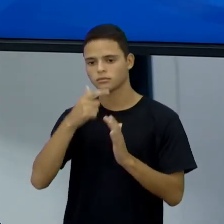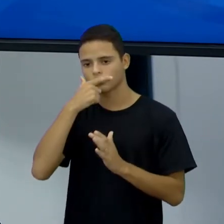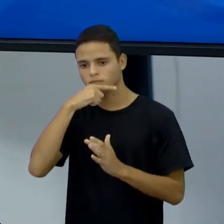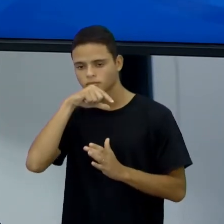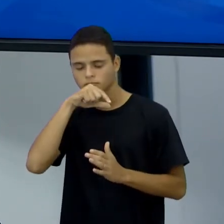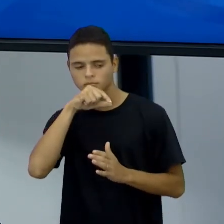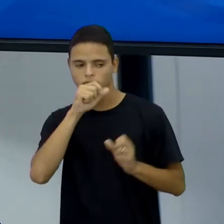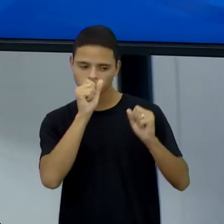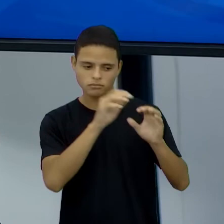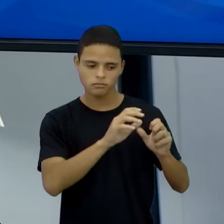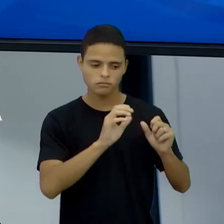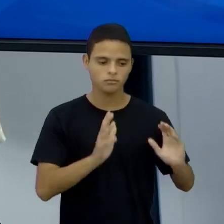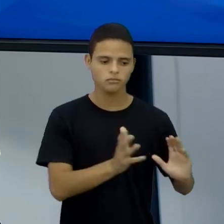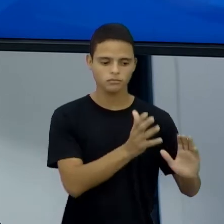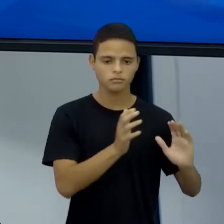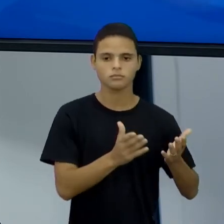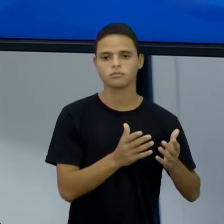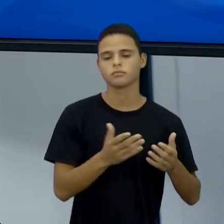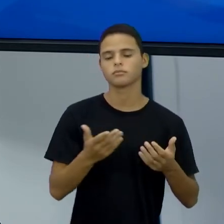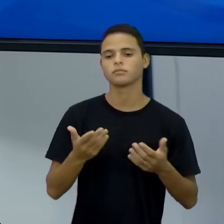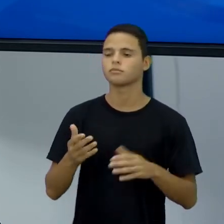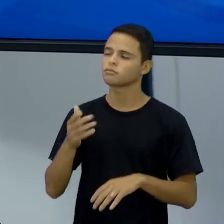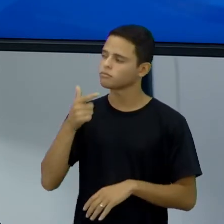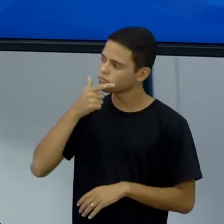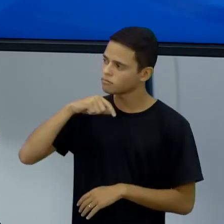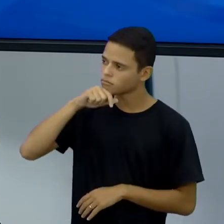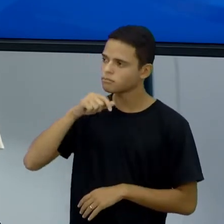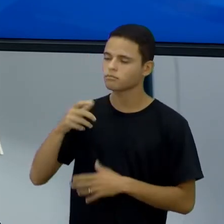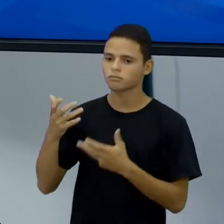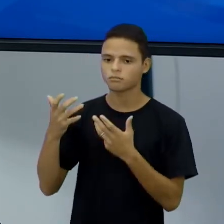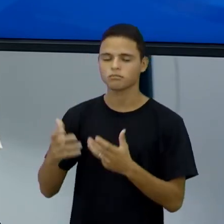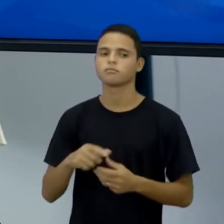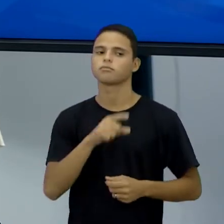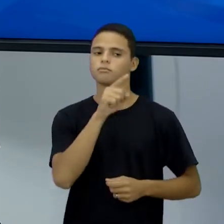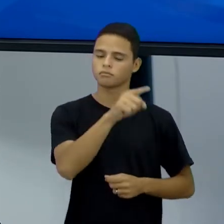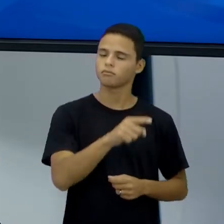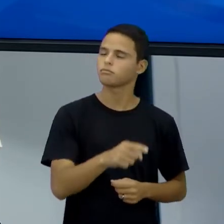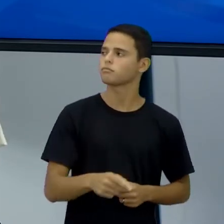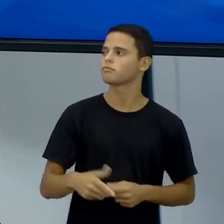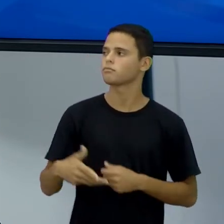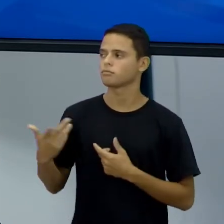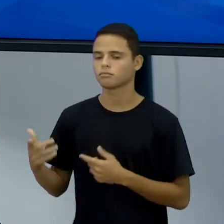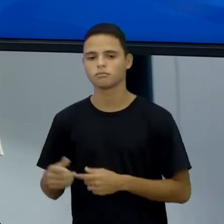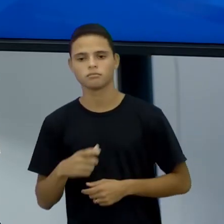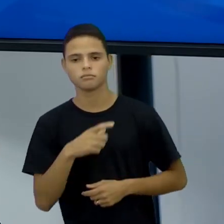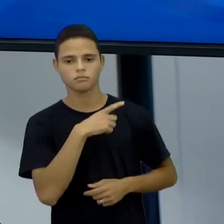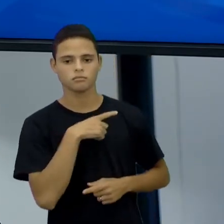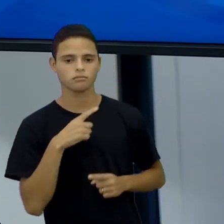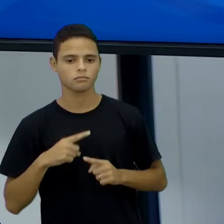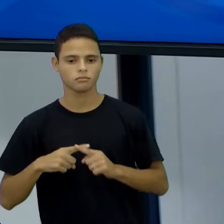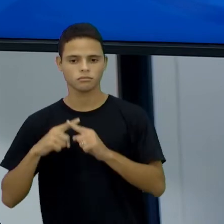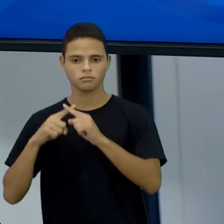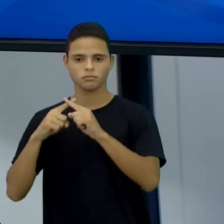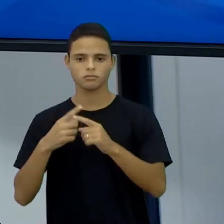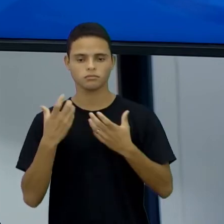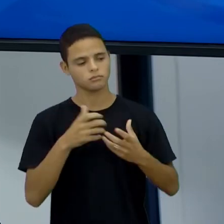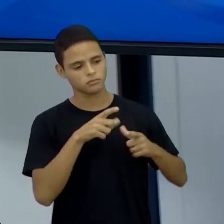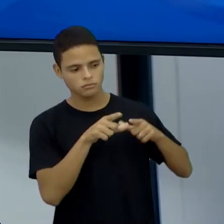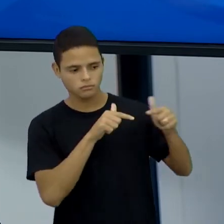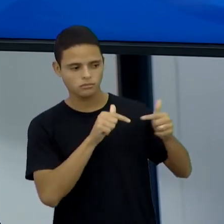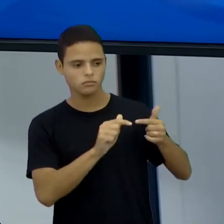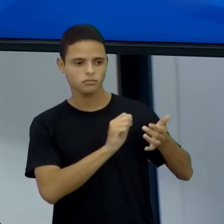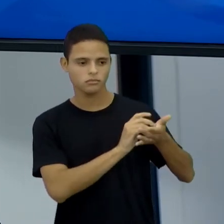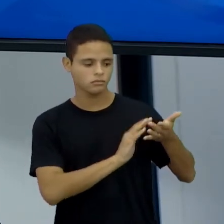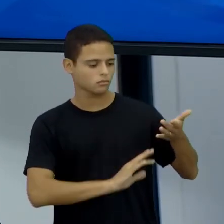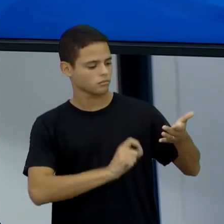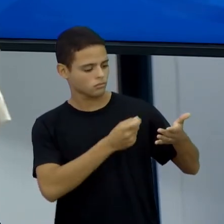Ô, pai, eu quero um Tamagotchi. Tudo bem. Aí ele pegava, vai ter a Olimpíada. Então, eu quero que você faça um trabalho